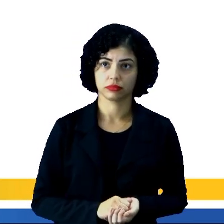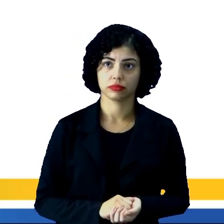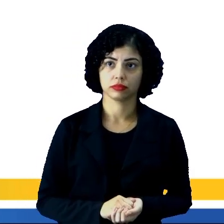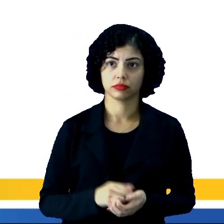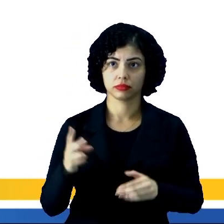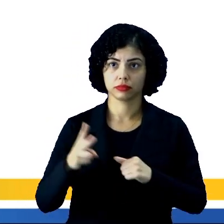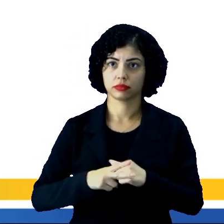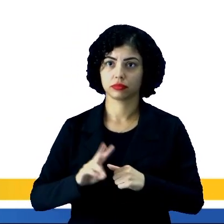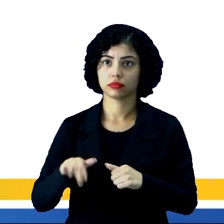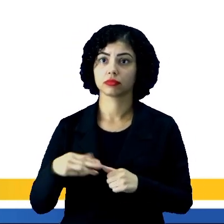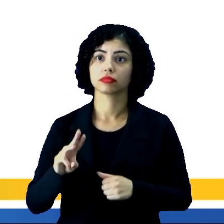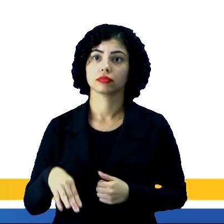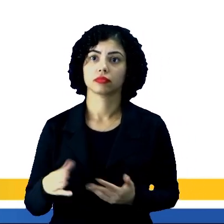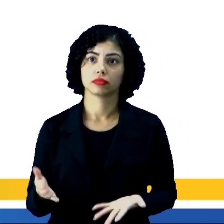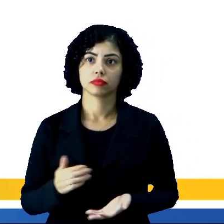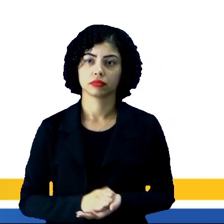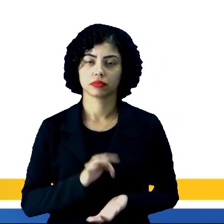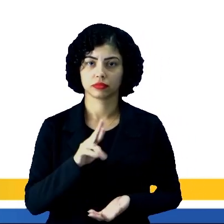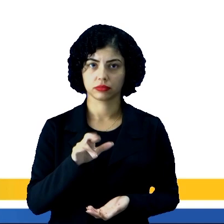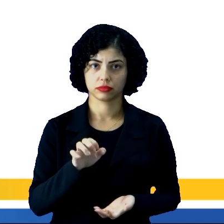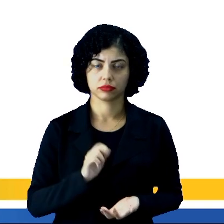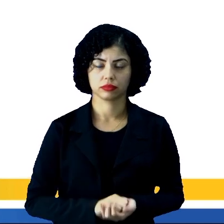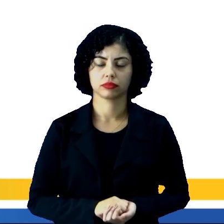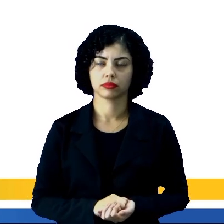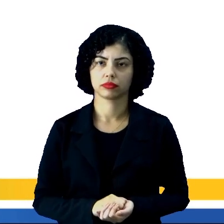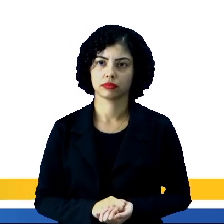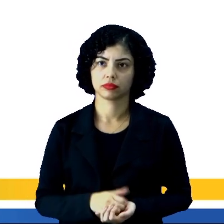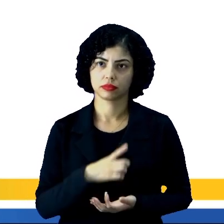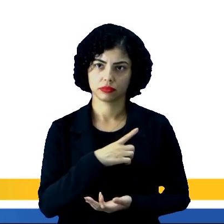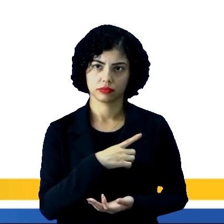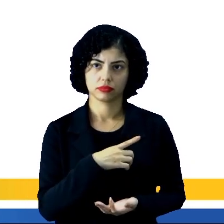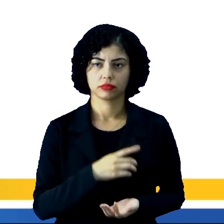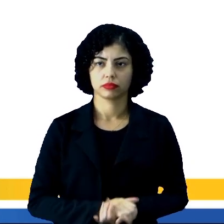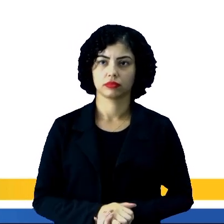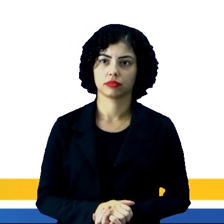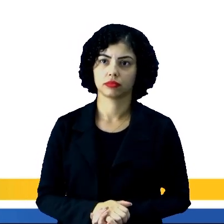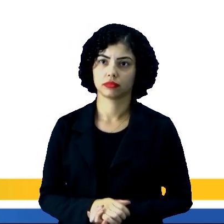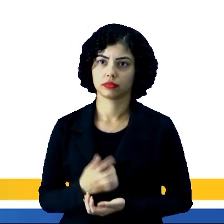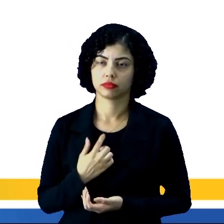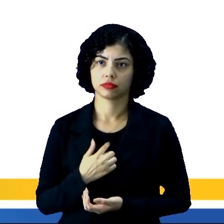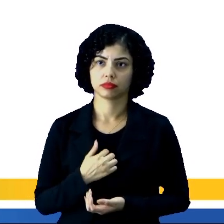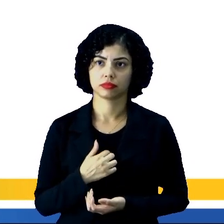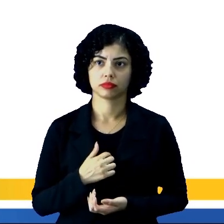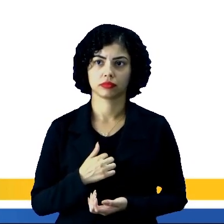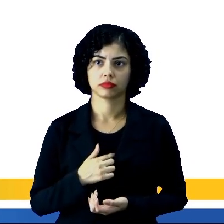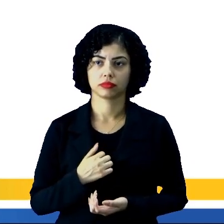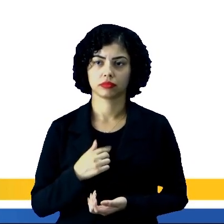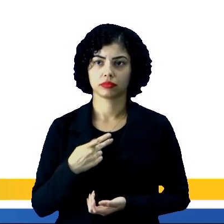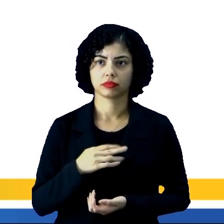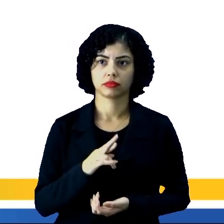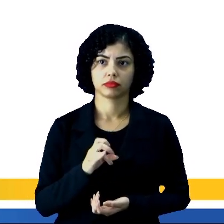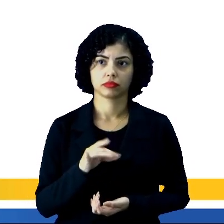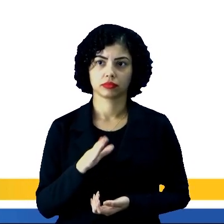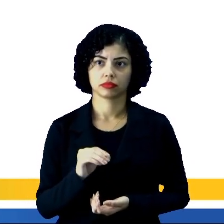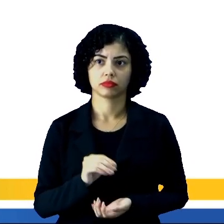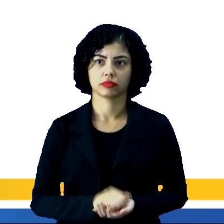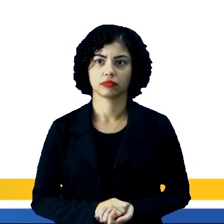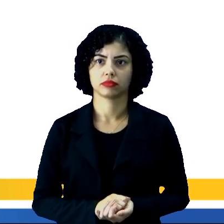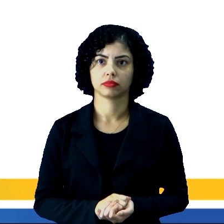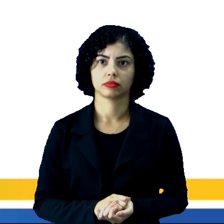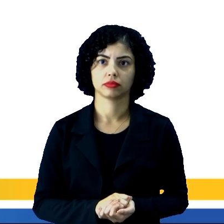predicado é o verbo Qual é o verbo aqui t n né então tem não verbo e depois dele é o quê predicado muito trabalhadores